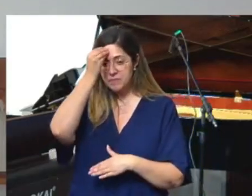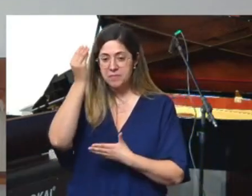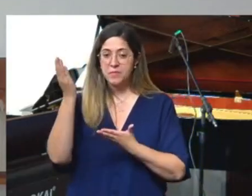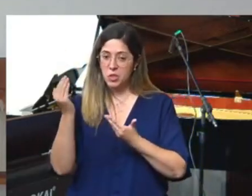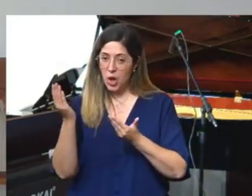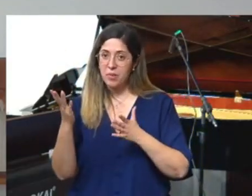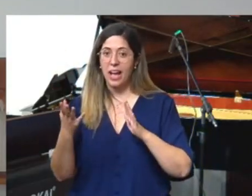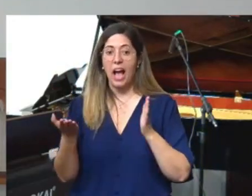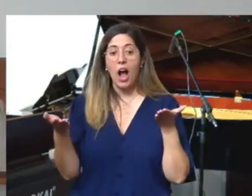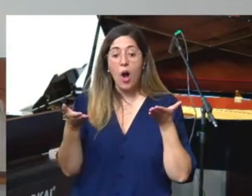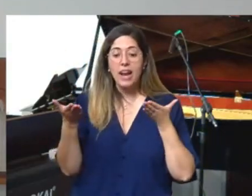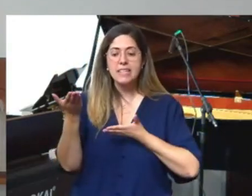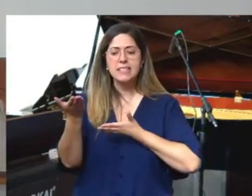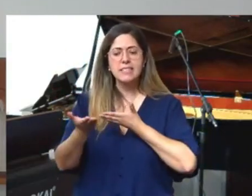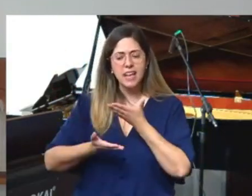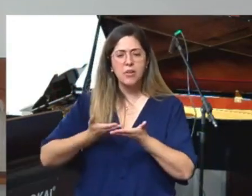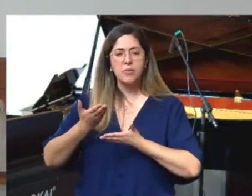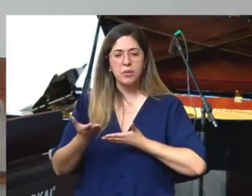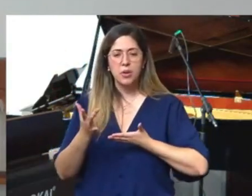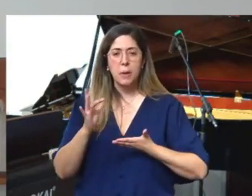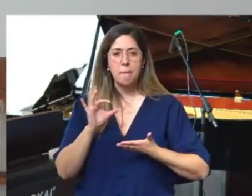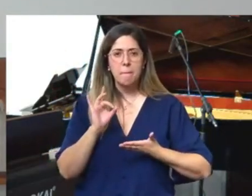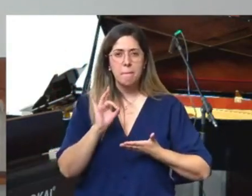contexto, escravos.